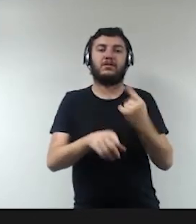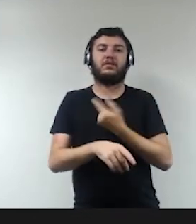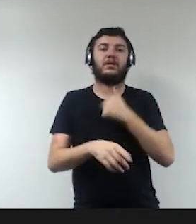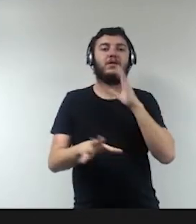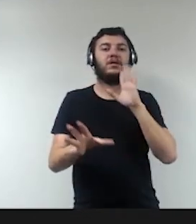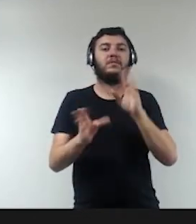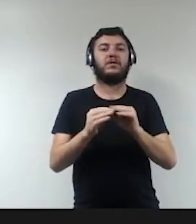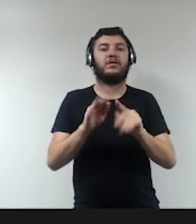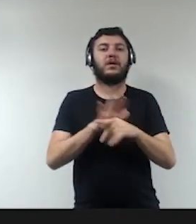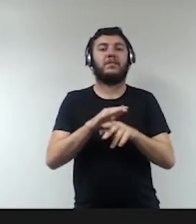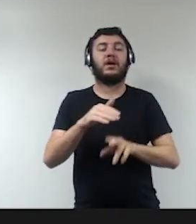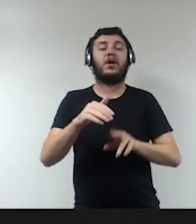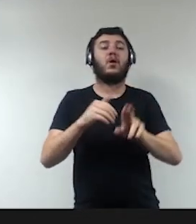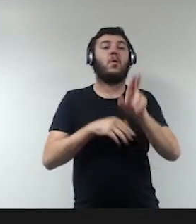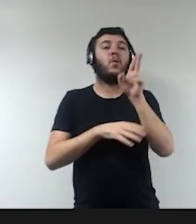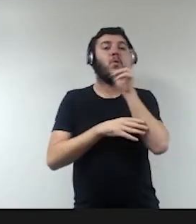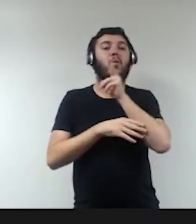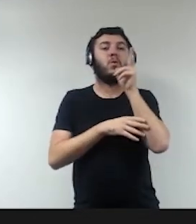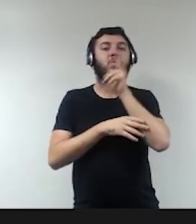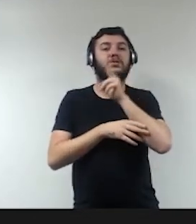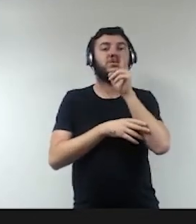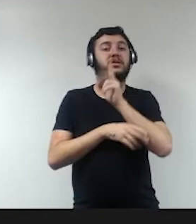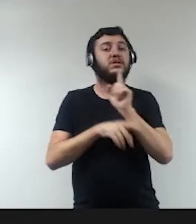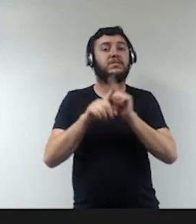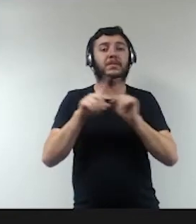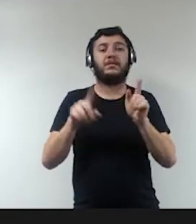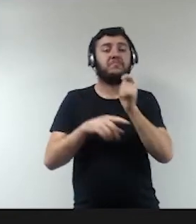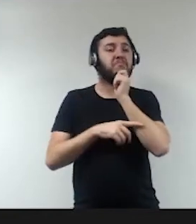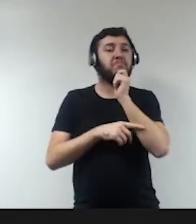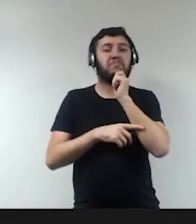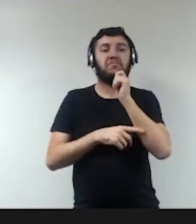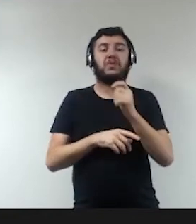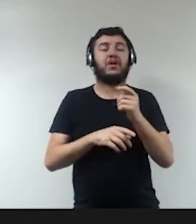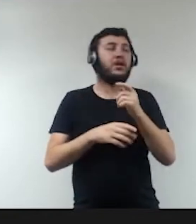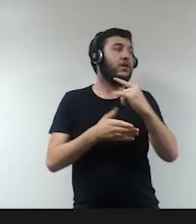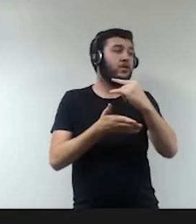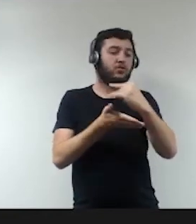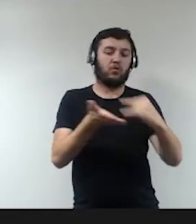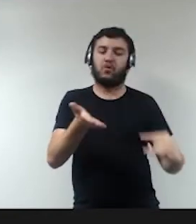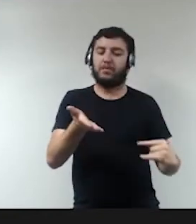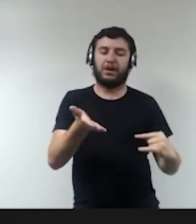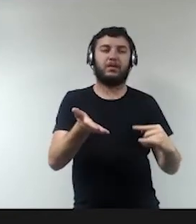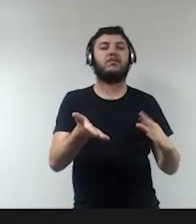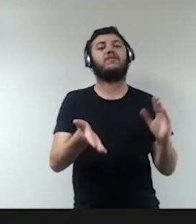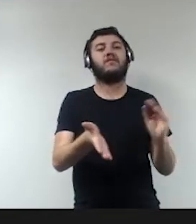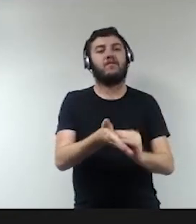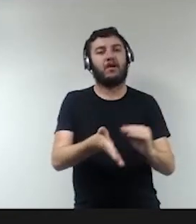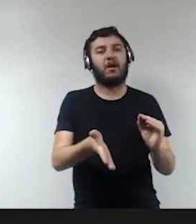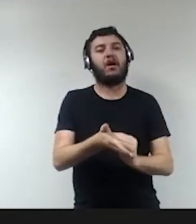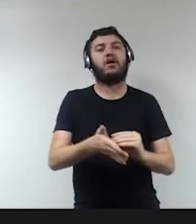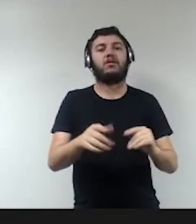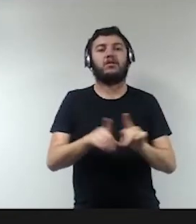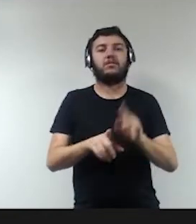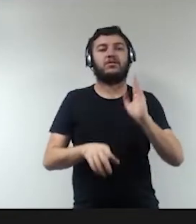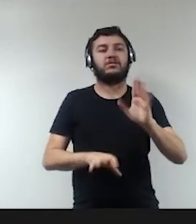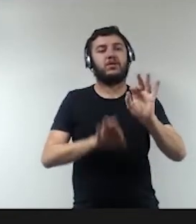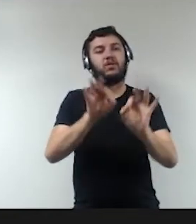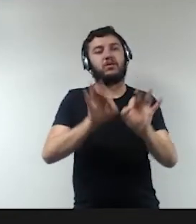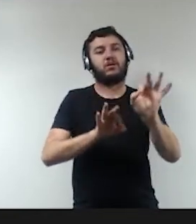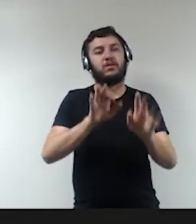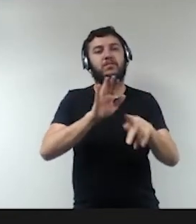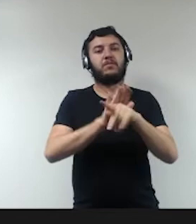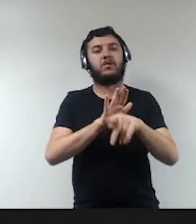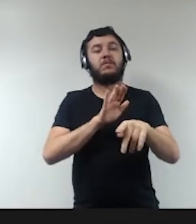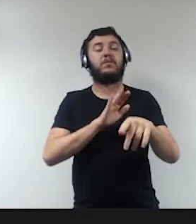mas ainda não estava caracterizada, não tinha documentação suficiente, eu marquei uma audiência no projeto piloto com